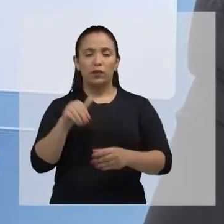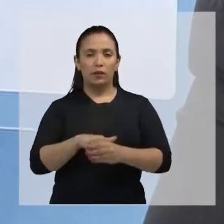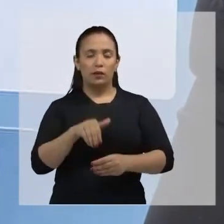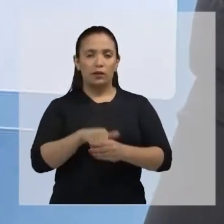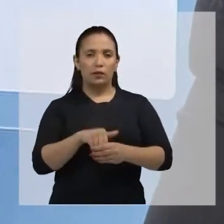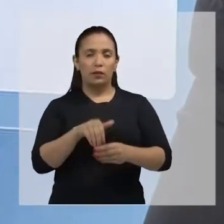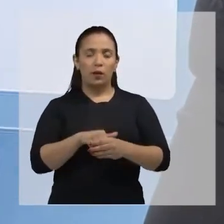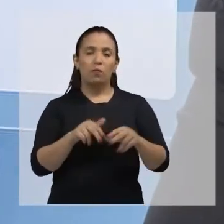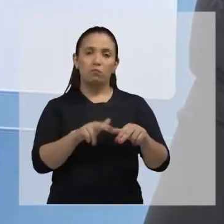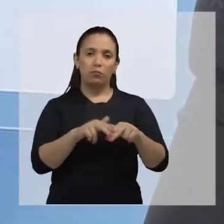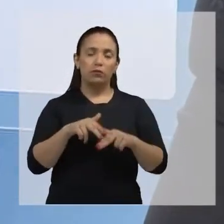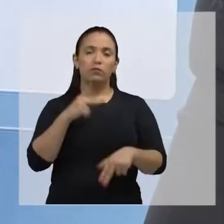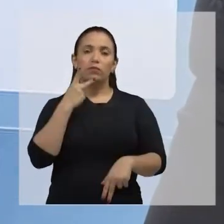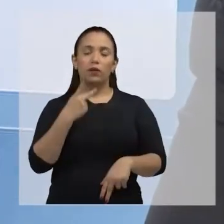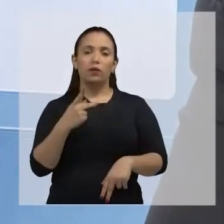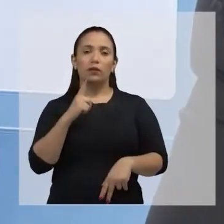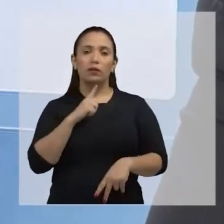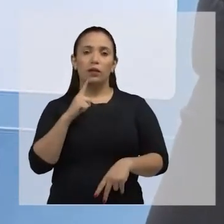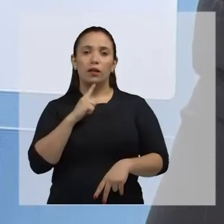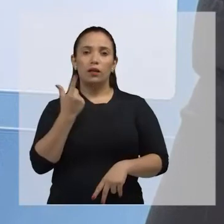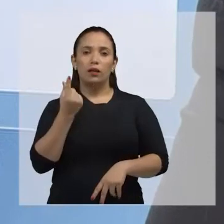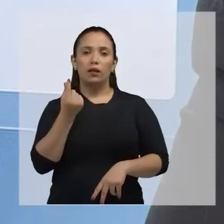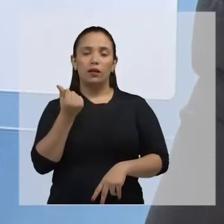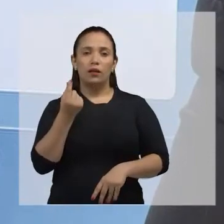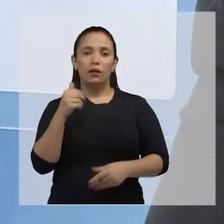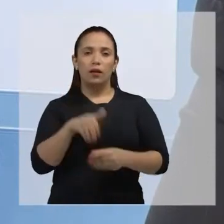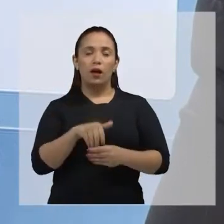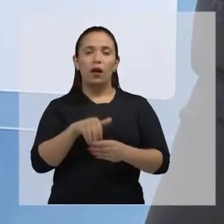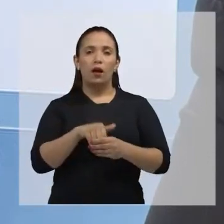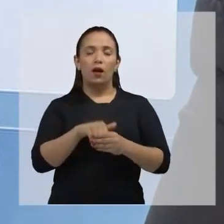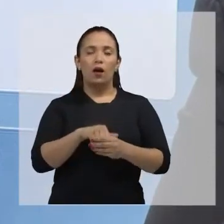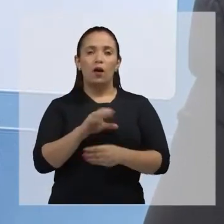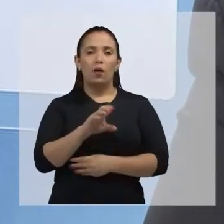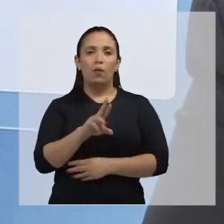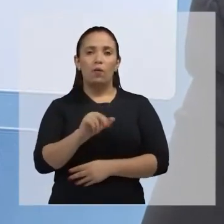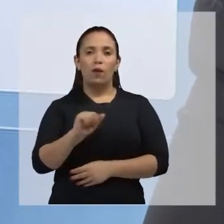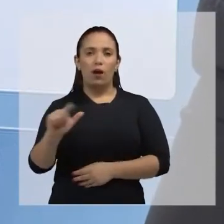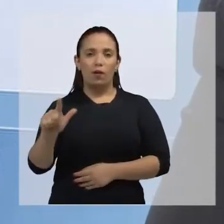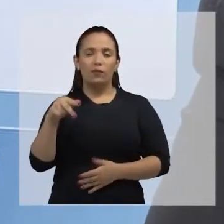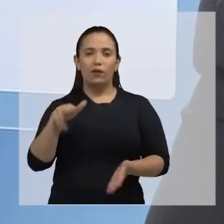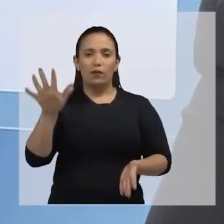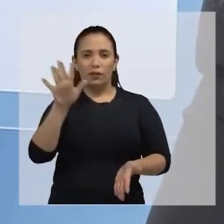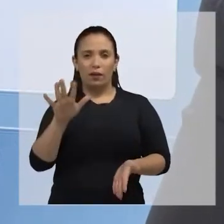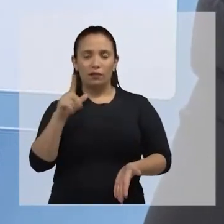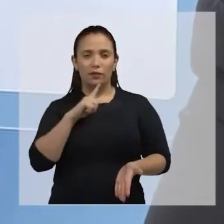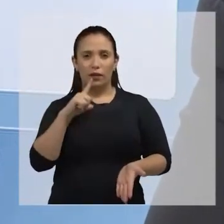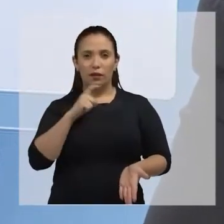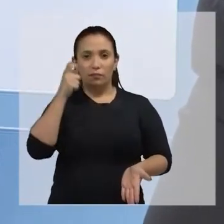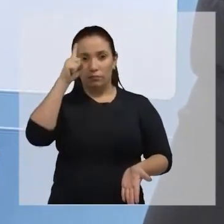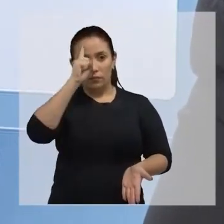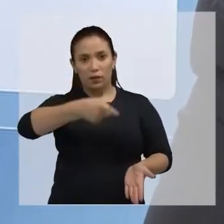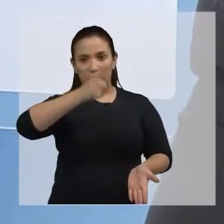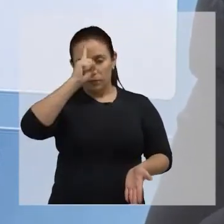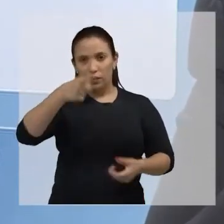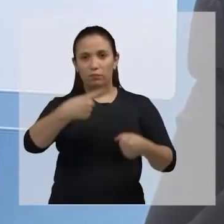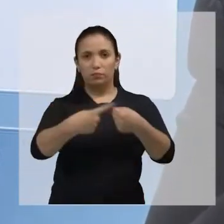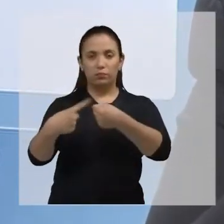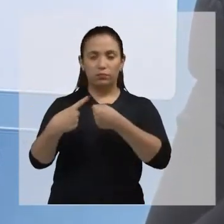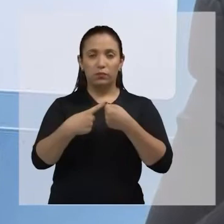Por isso que diziam que tinha o voto de curral, né? Aqui no Nordeste, Cabresto, né? De Cabresto, né? O